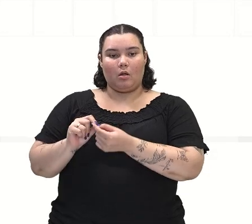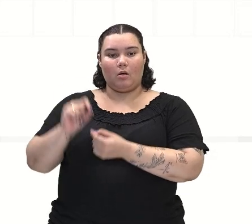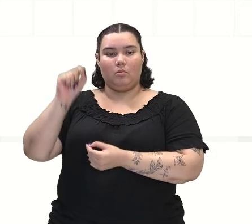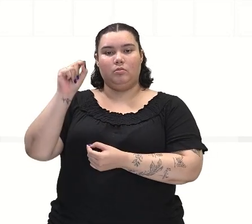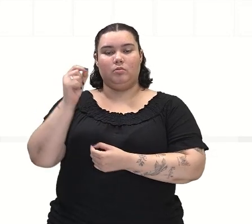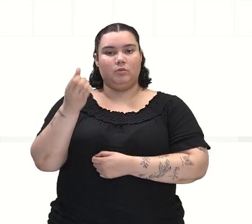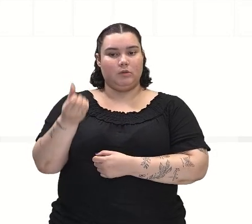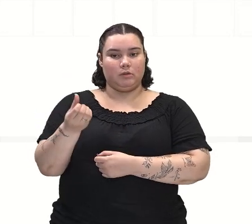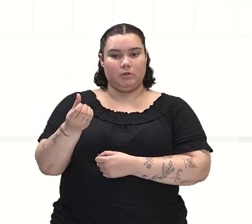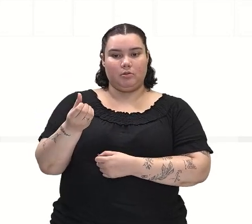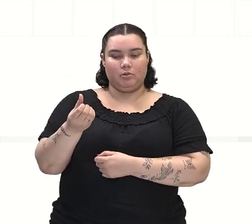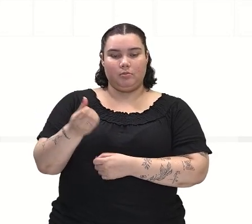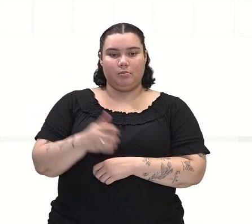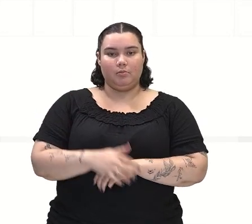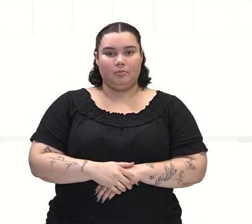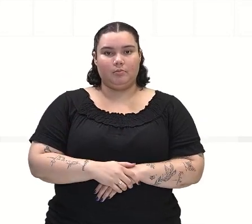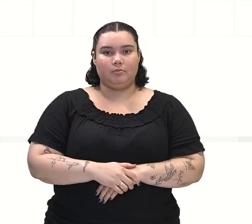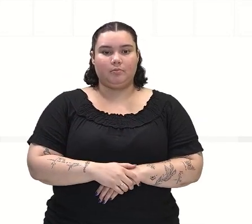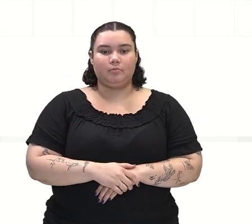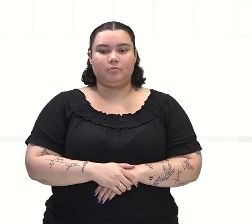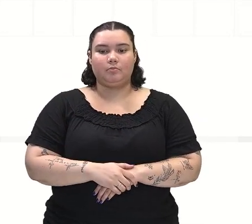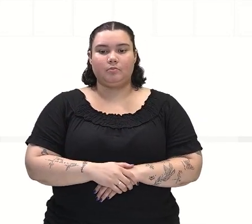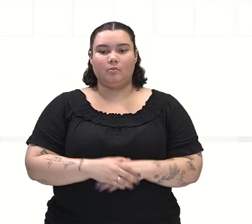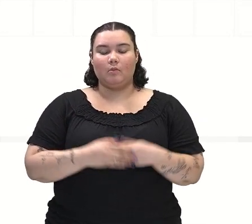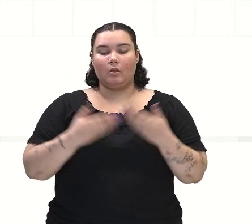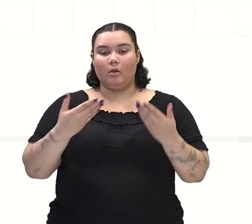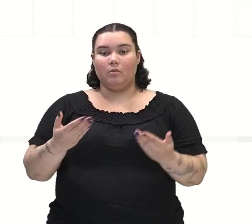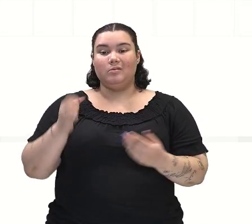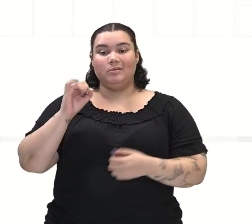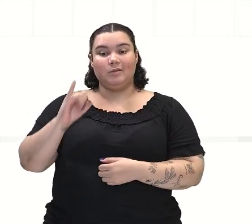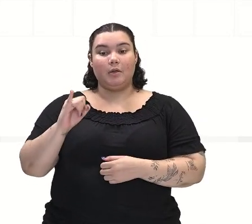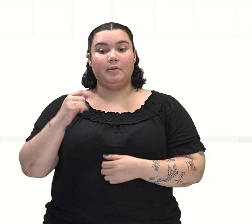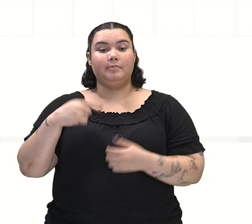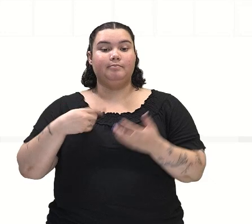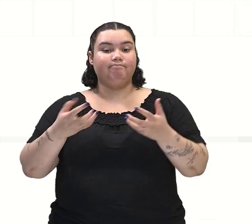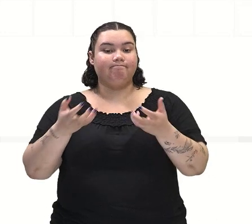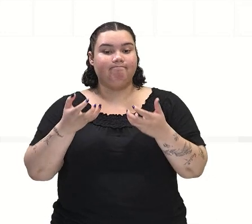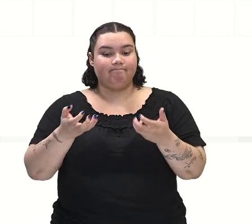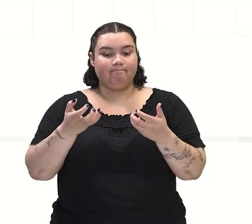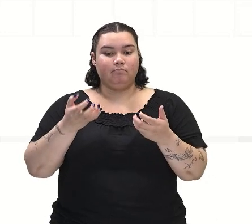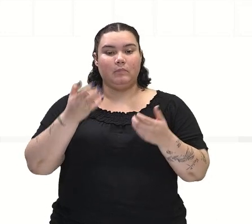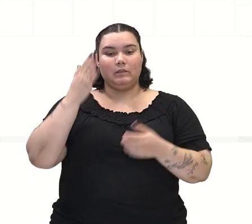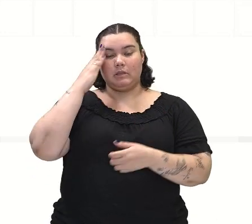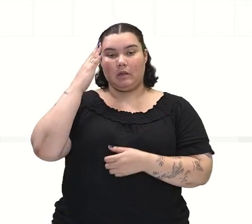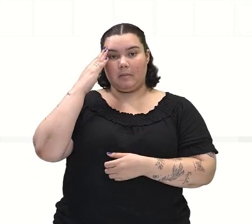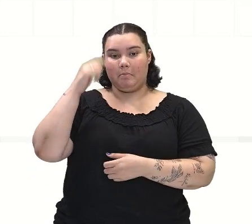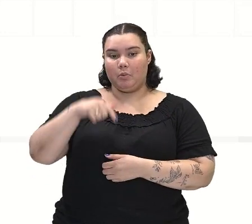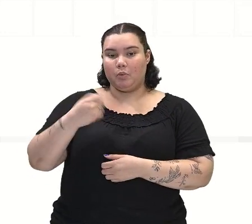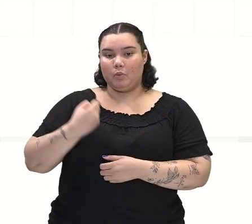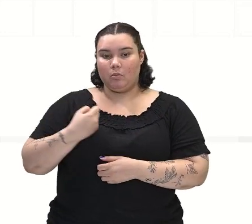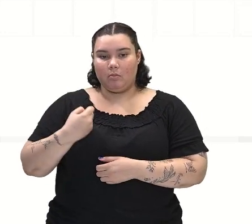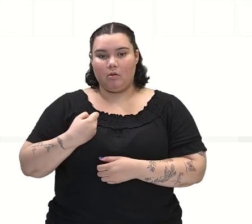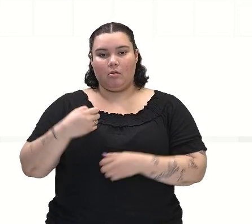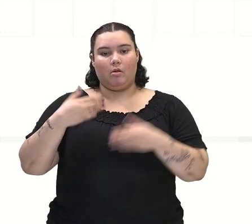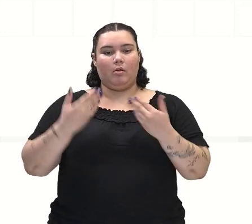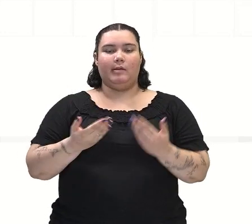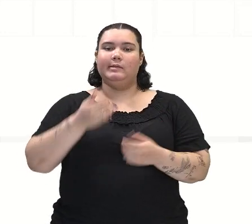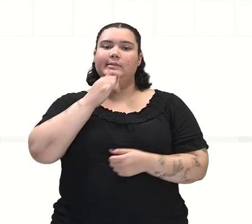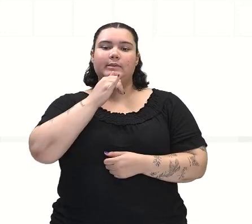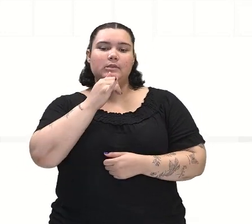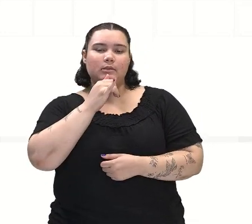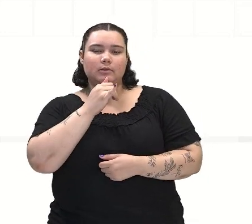de 6 centímetros. Então, se a gente ainda quisesse aproximar mais esse valor, né? Aí a gente